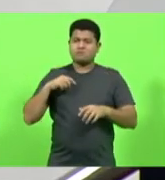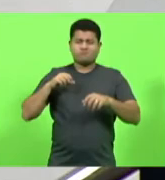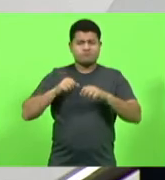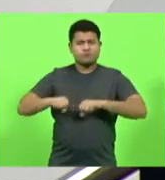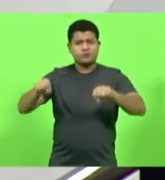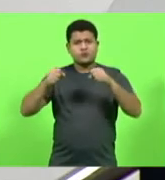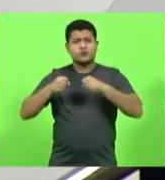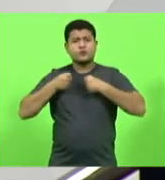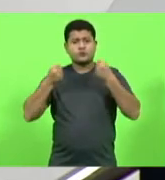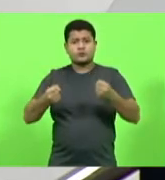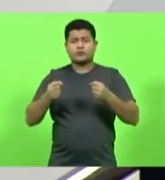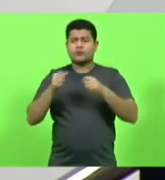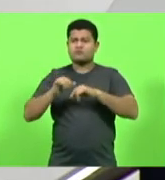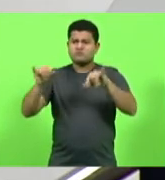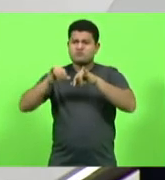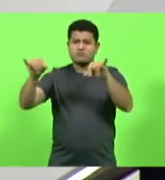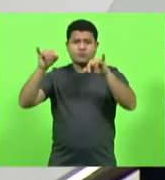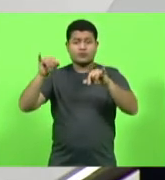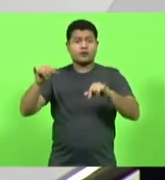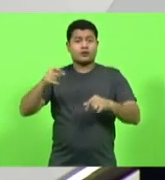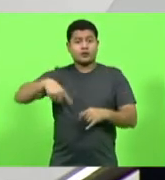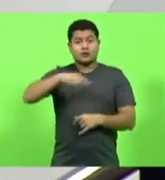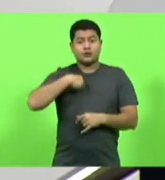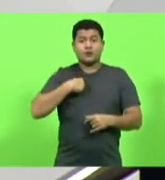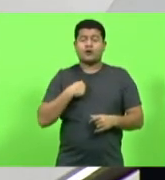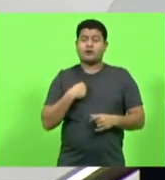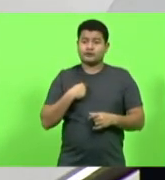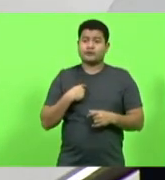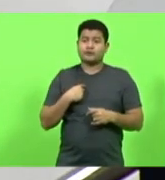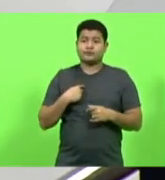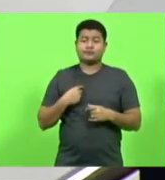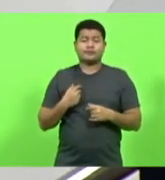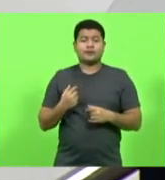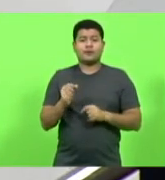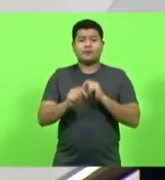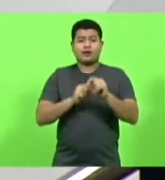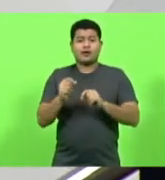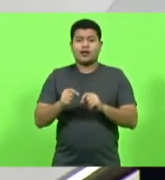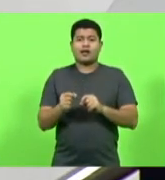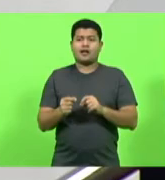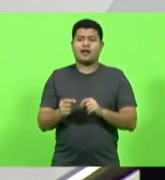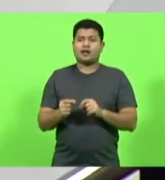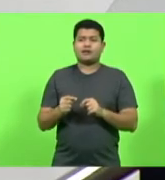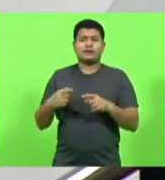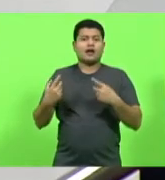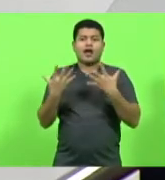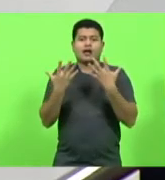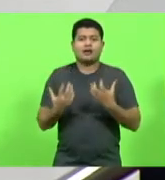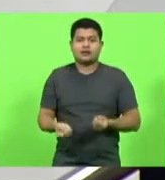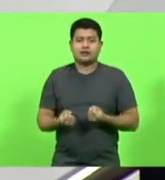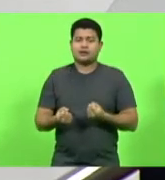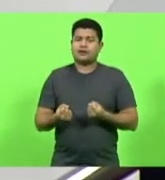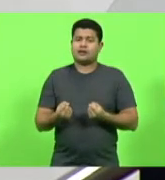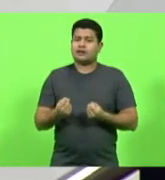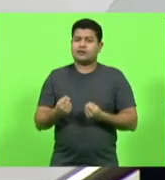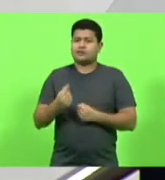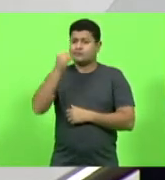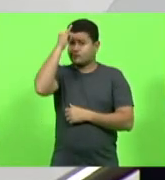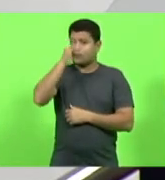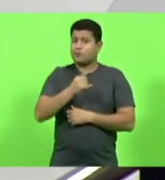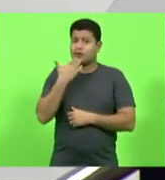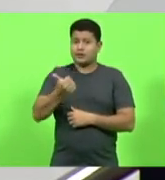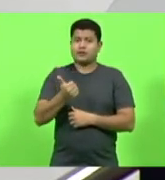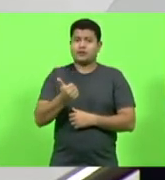Estado aqui não vá seguir essa ordem de começar a vacinar os presos, antes do cidadão de 59